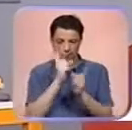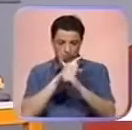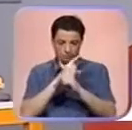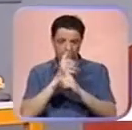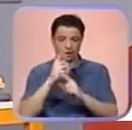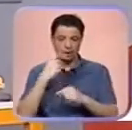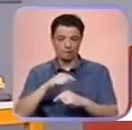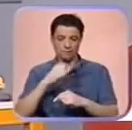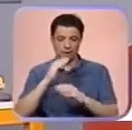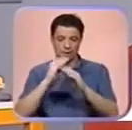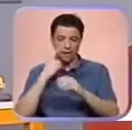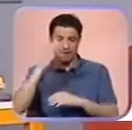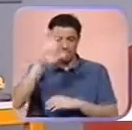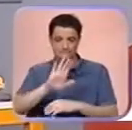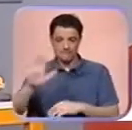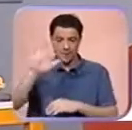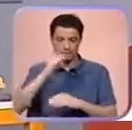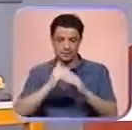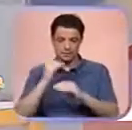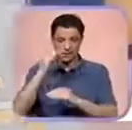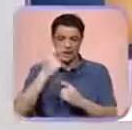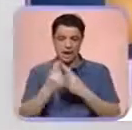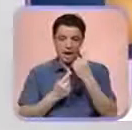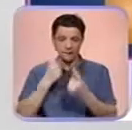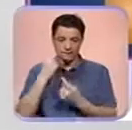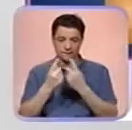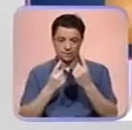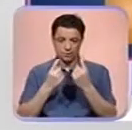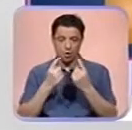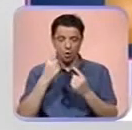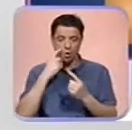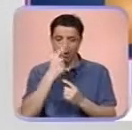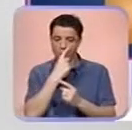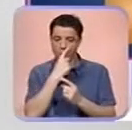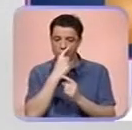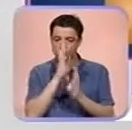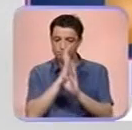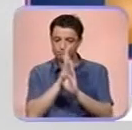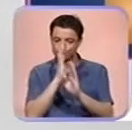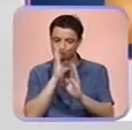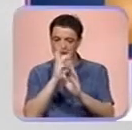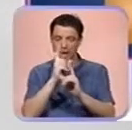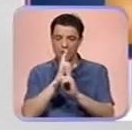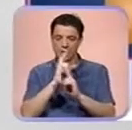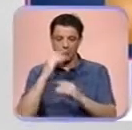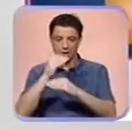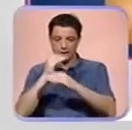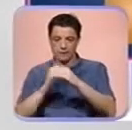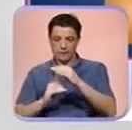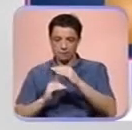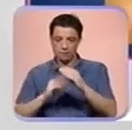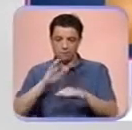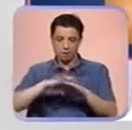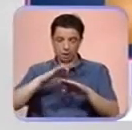Nas imagens de cima, vemos que muitas vezes os olhos não estão alinhados. Na imagem de baixo, vemos que isso pode ser devido a uma